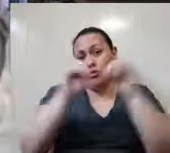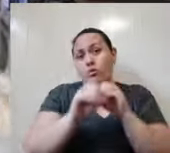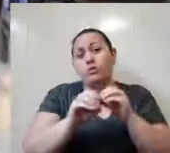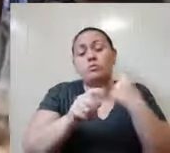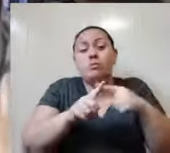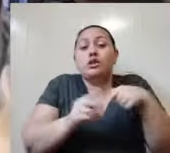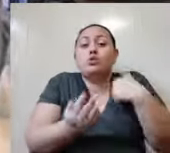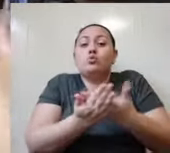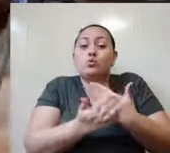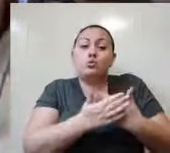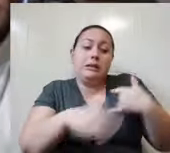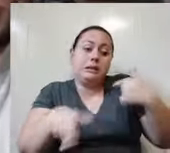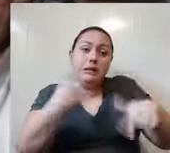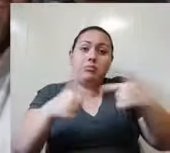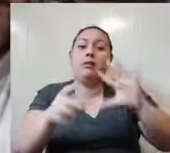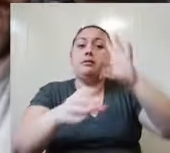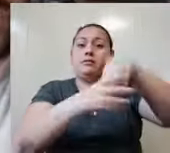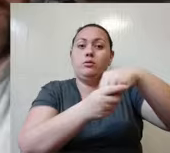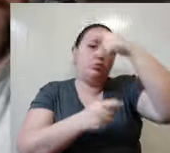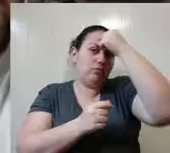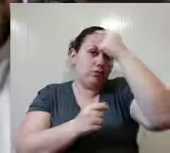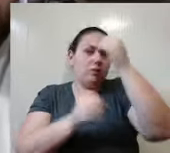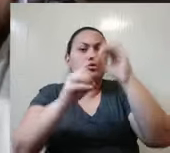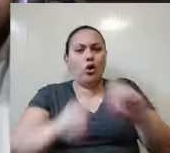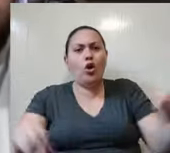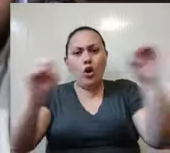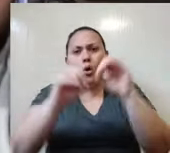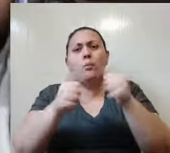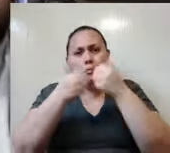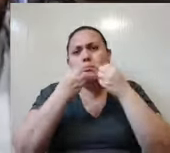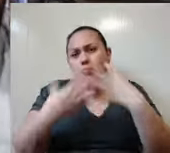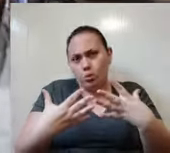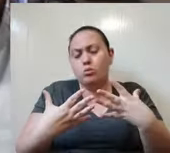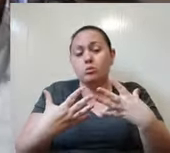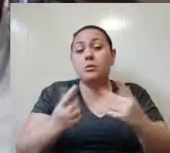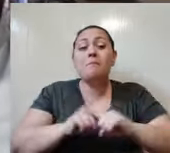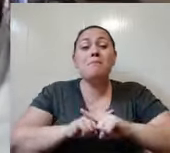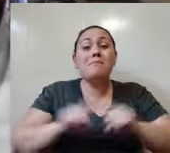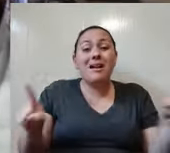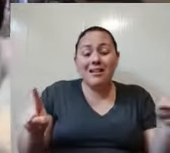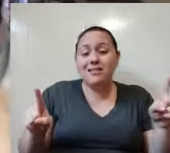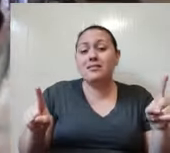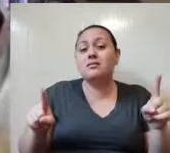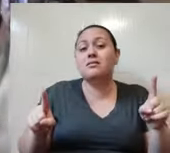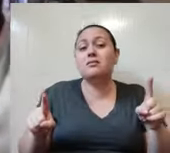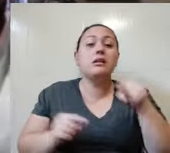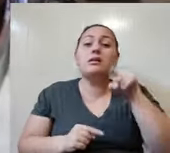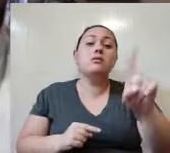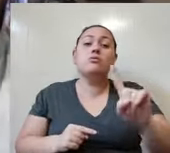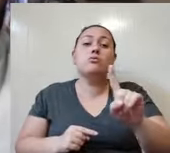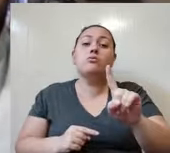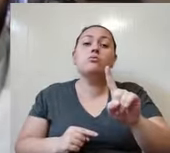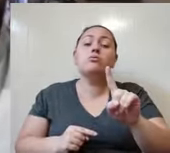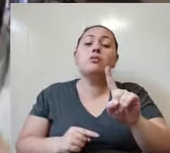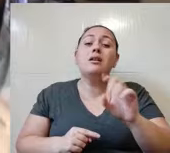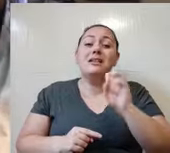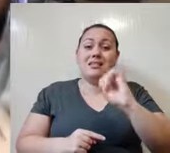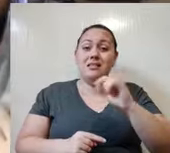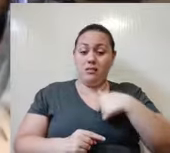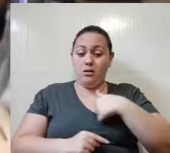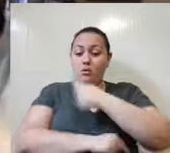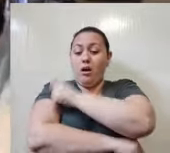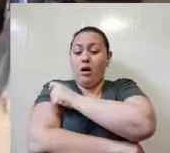estar estudando e trabalhando numa universidade boa. Só que, assim, isso não vai trazer sofrimento para o aluno se o aluno